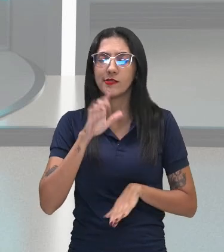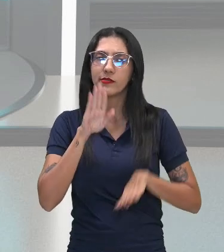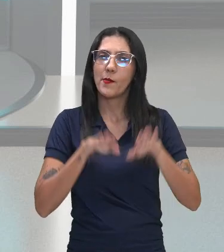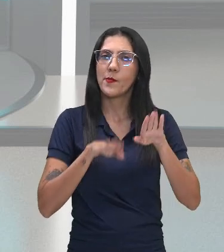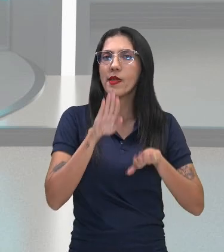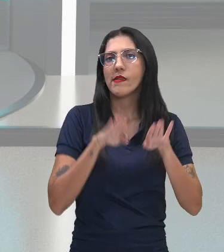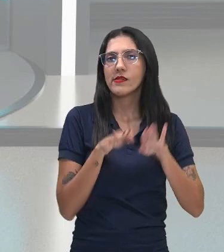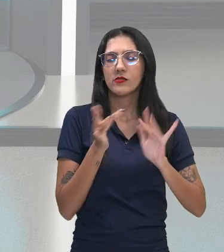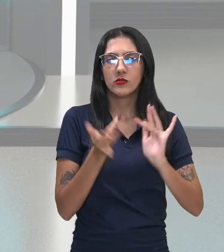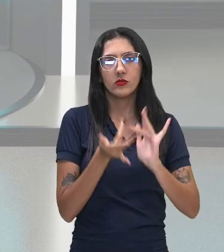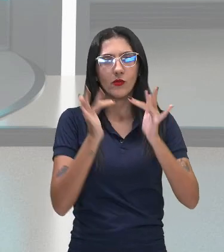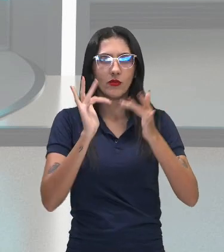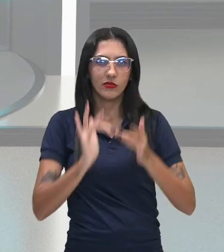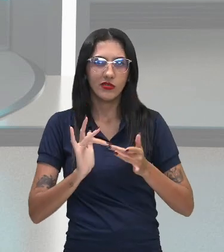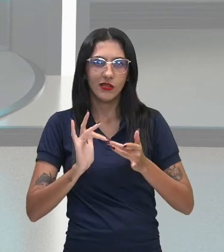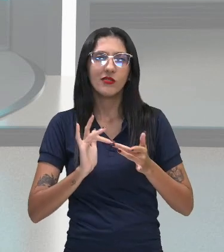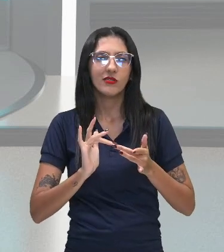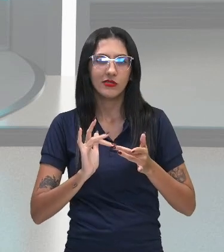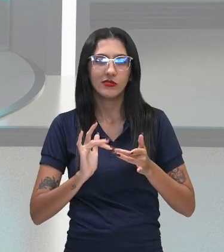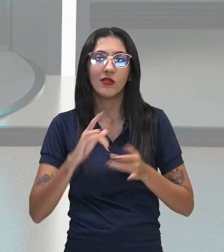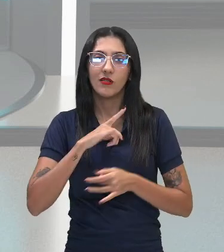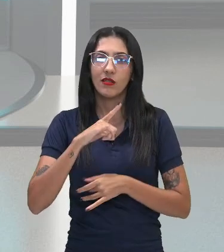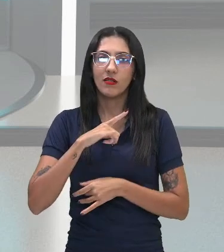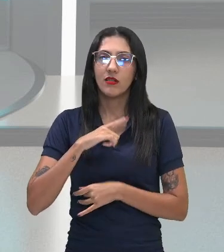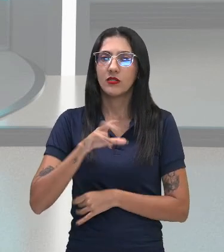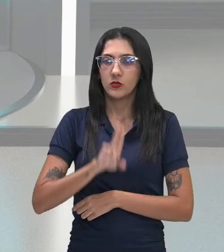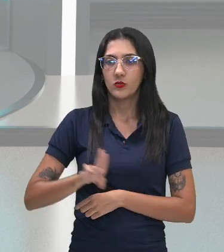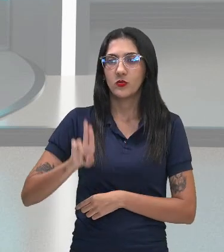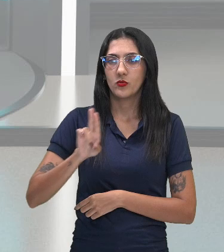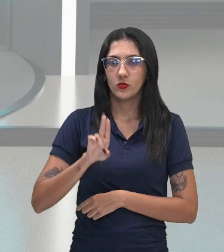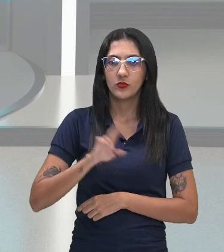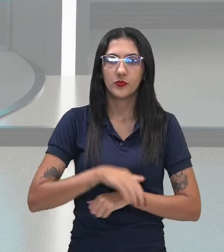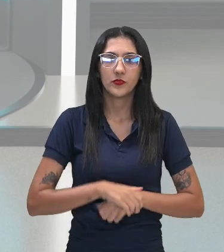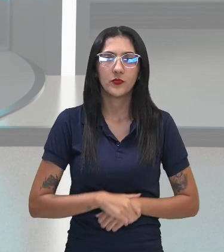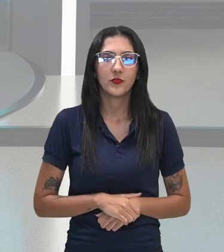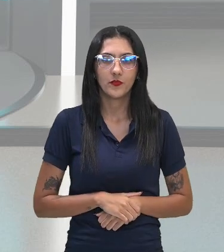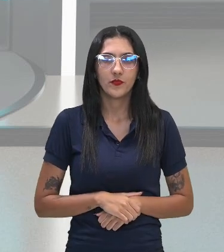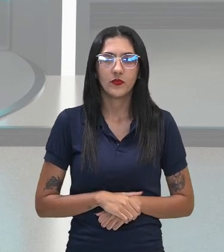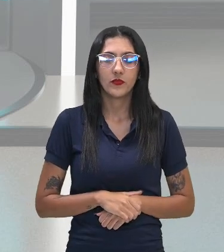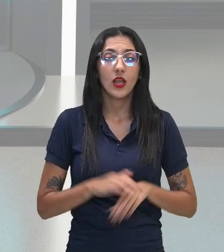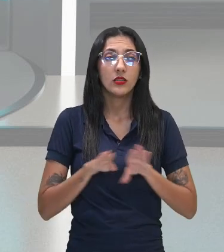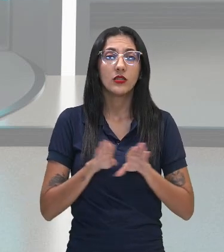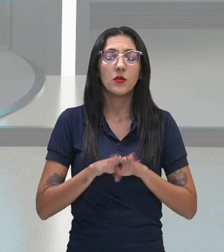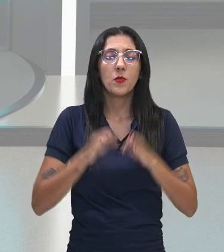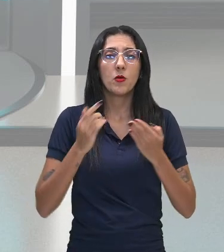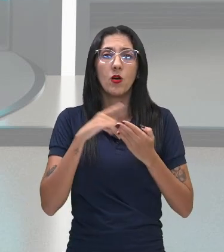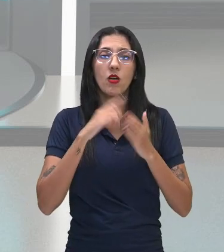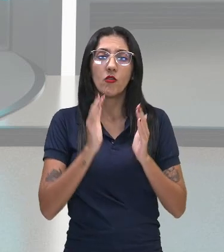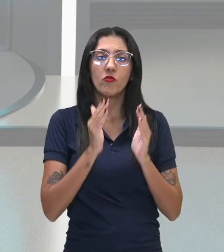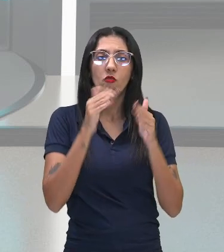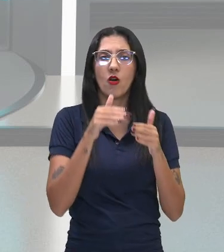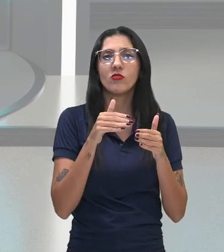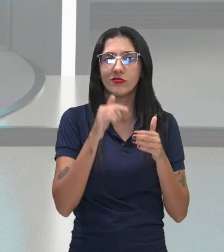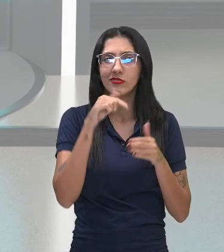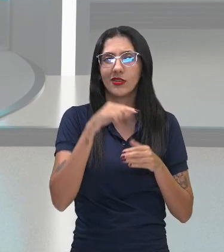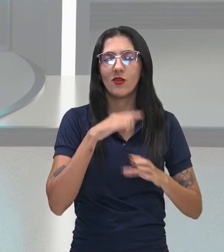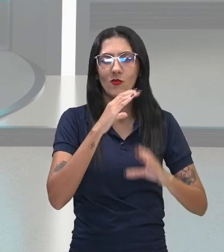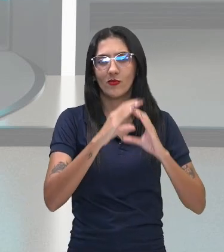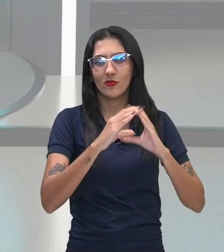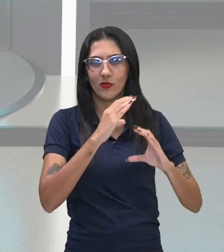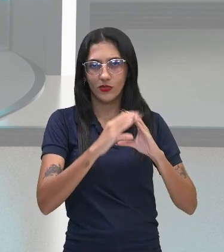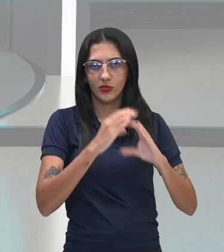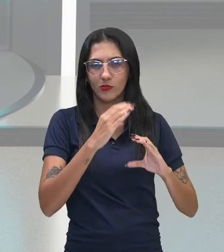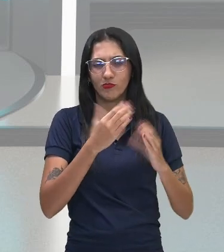contexto em que são apresentados e de acordo com a finalidade da comunicação. Cada